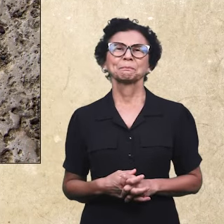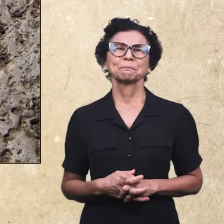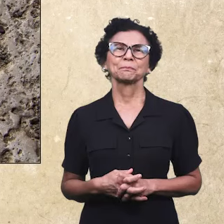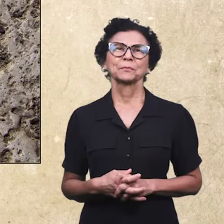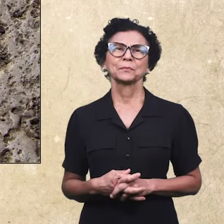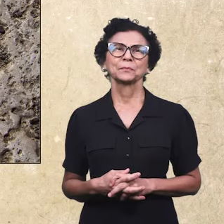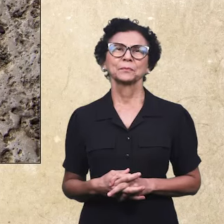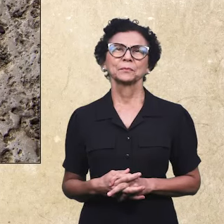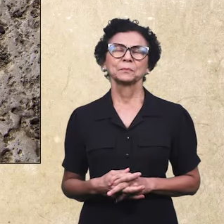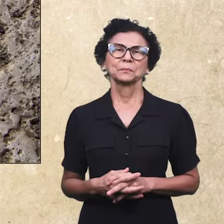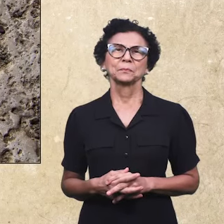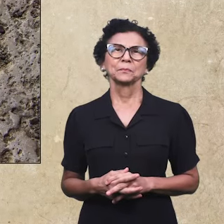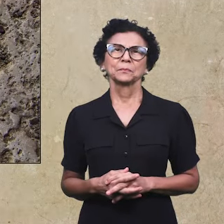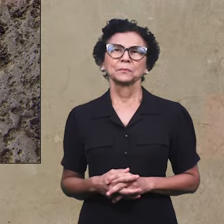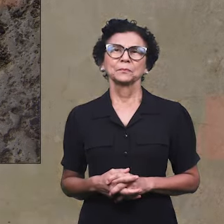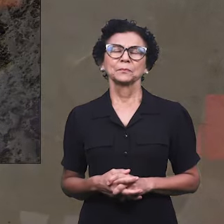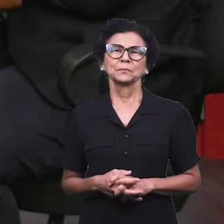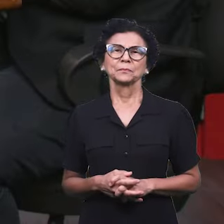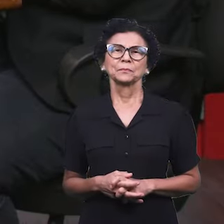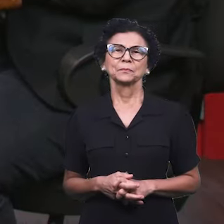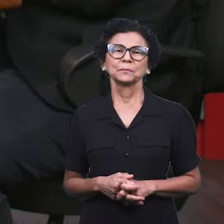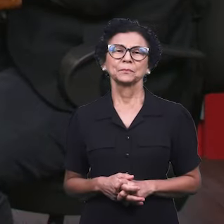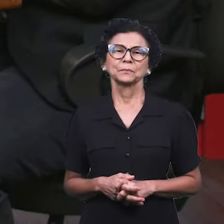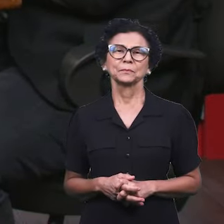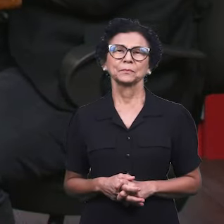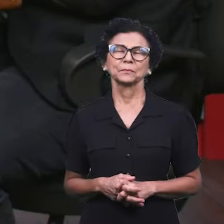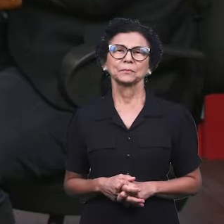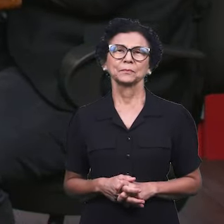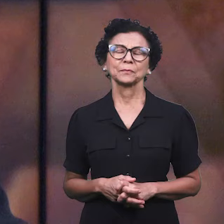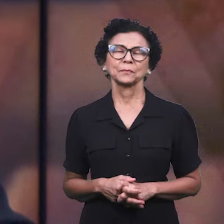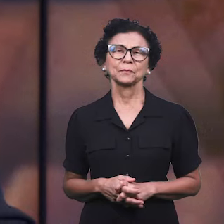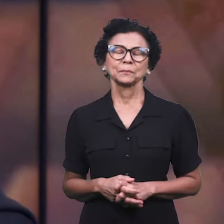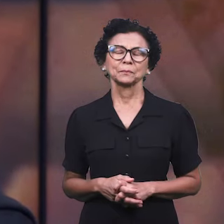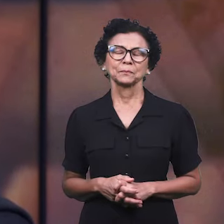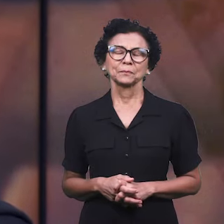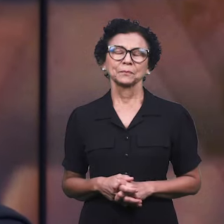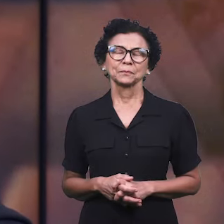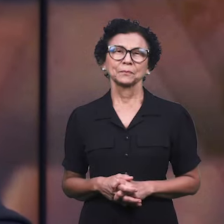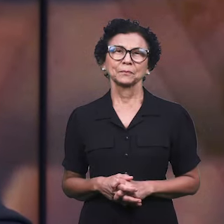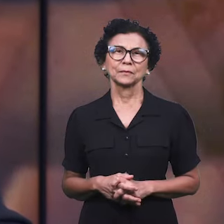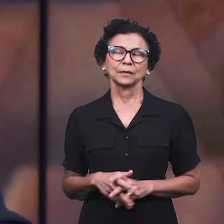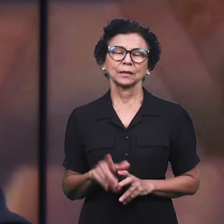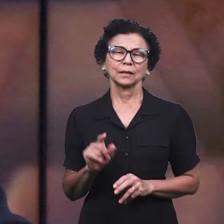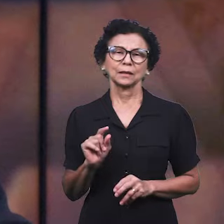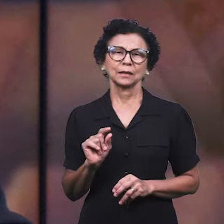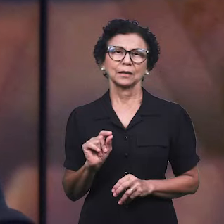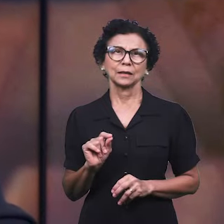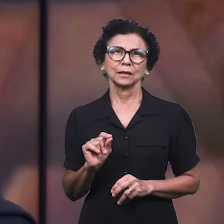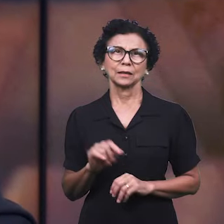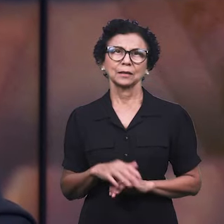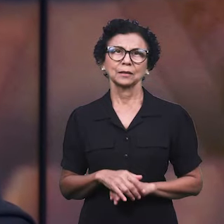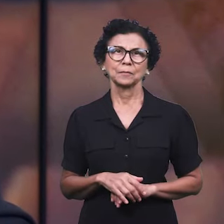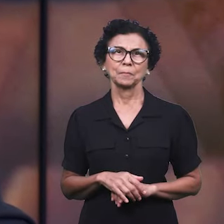aqui, até para ter cuidado com esse peixinho, porque lá quando teve, em